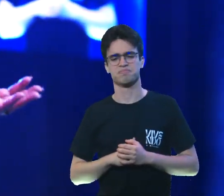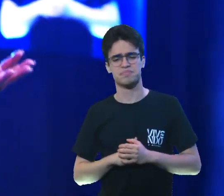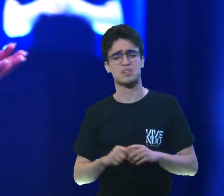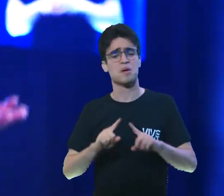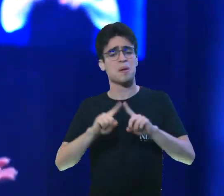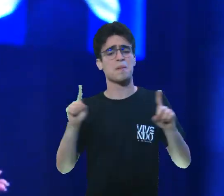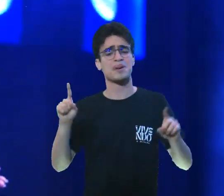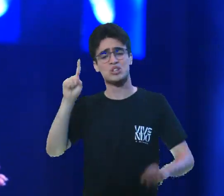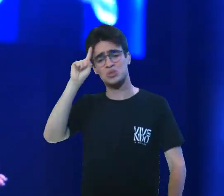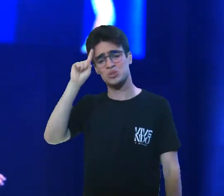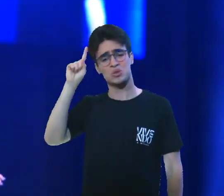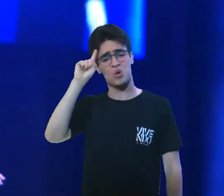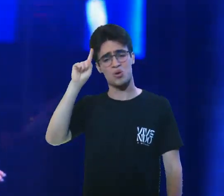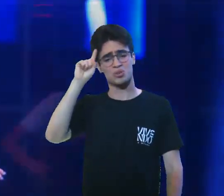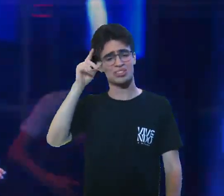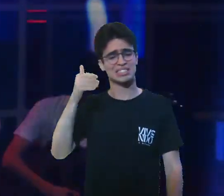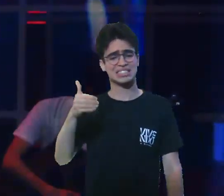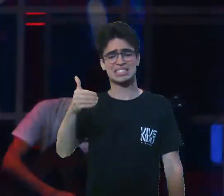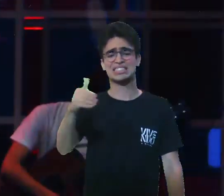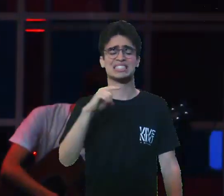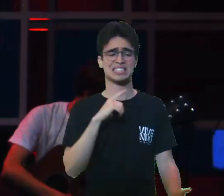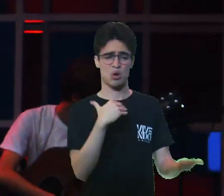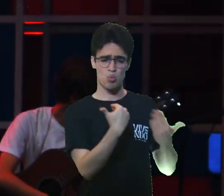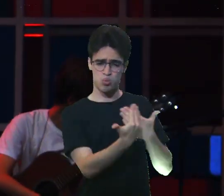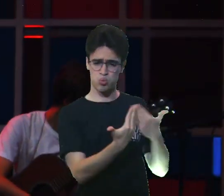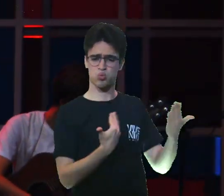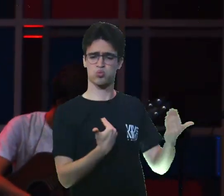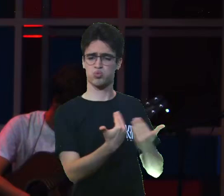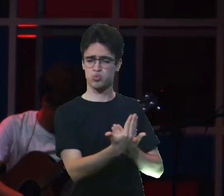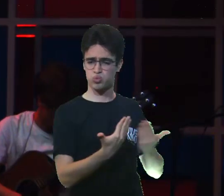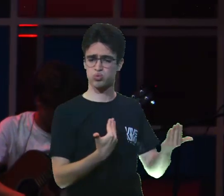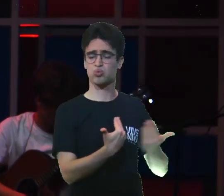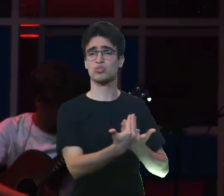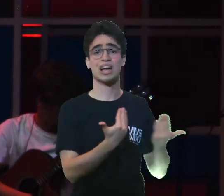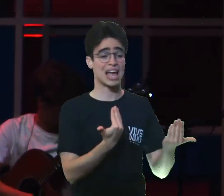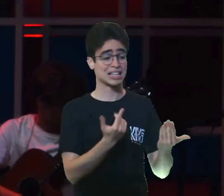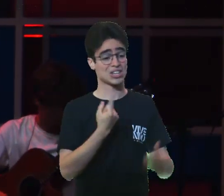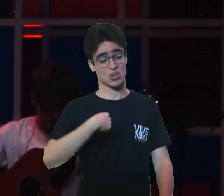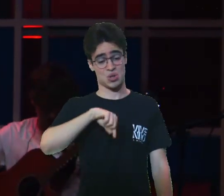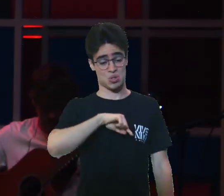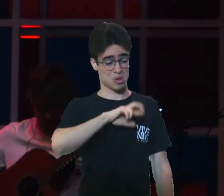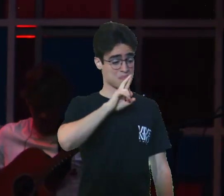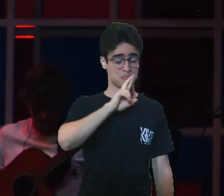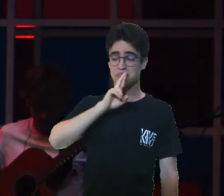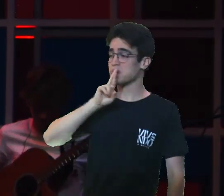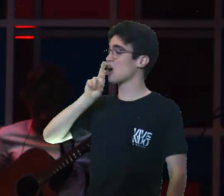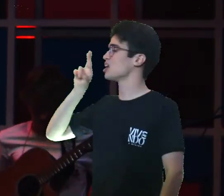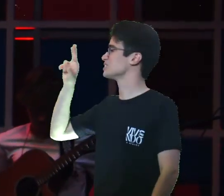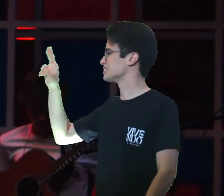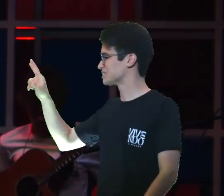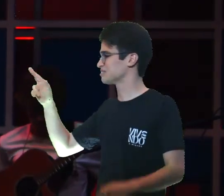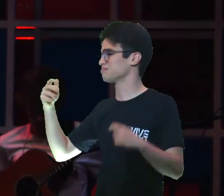Mas todo diálogo exige uma resposta.